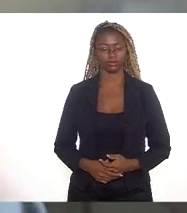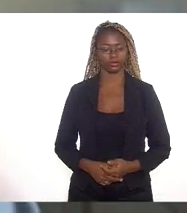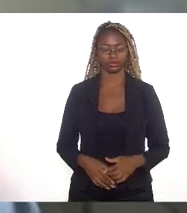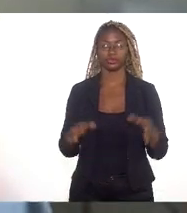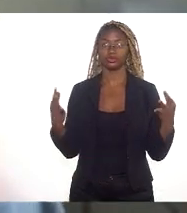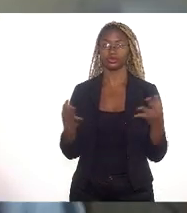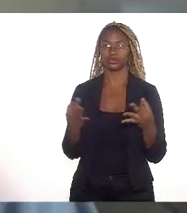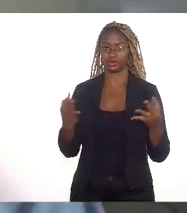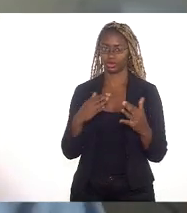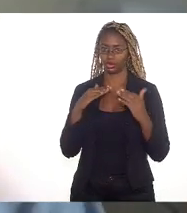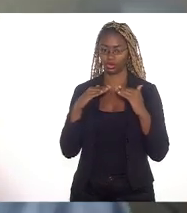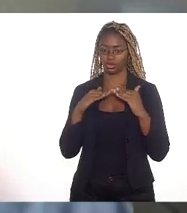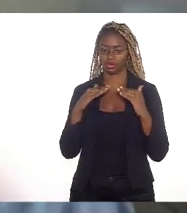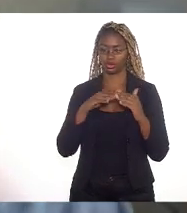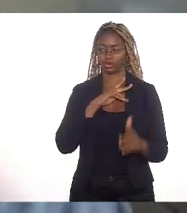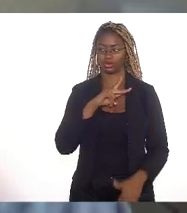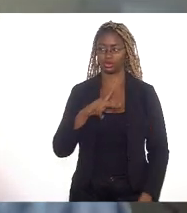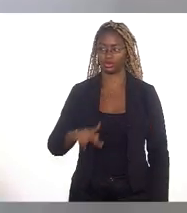Perfeitamente, senhor presidente.